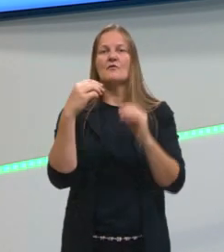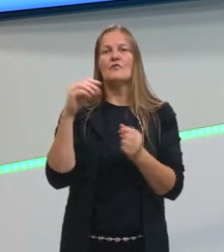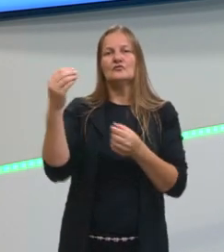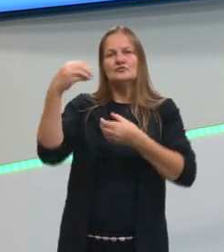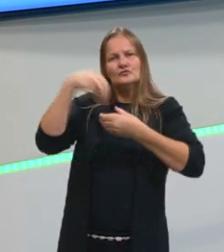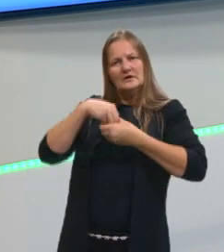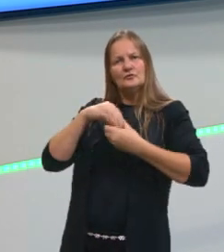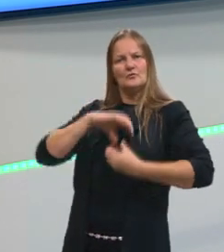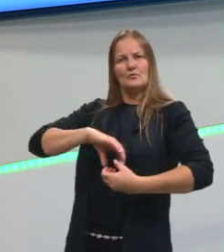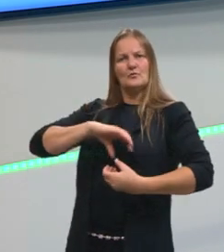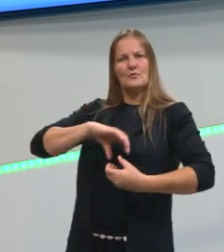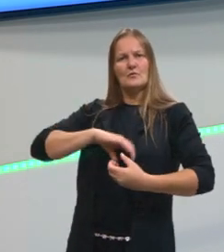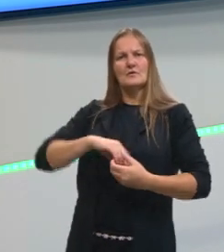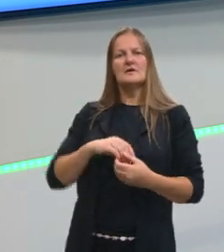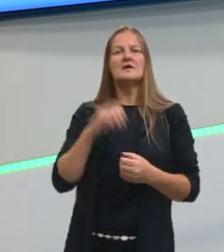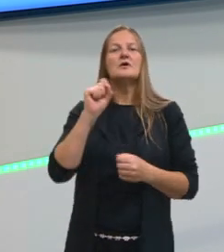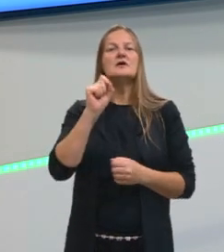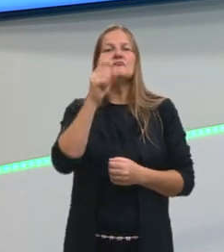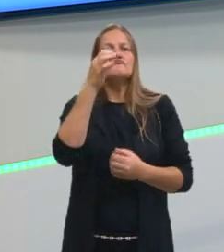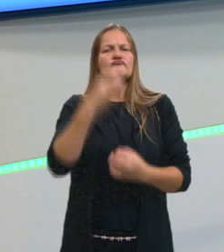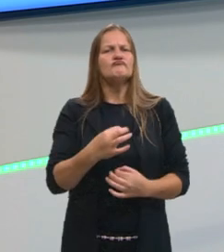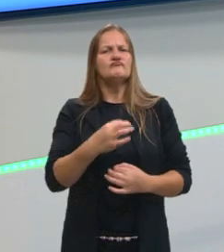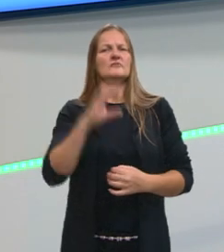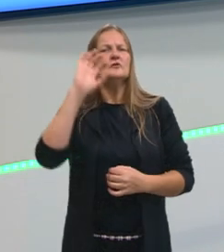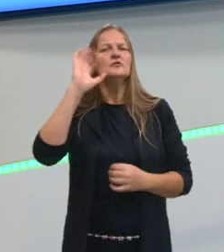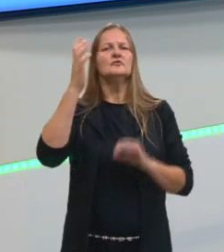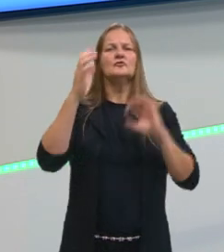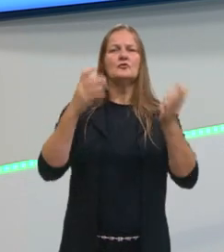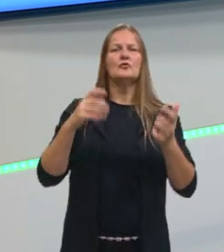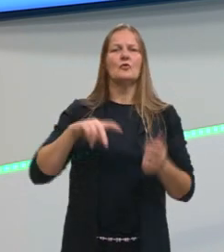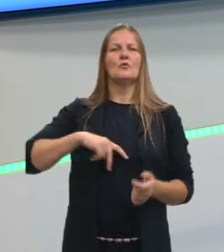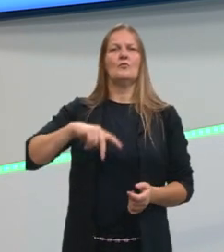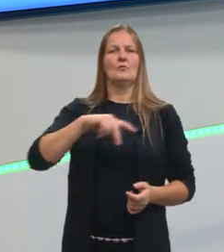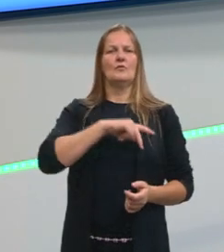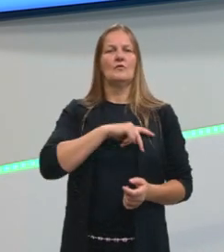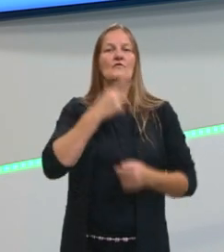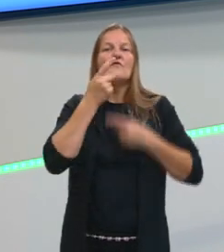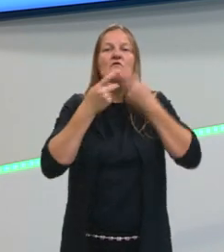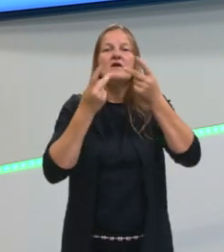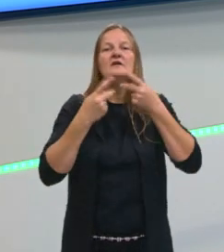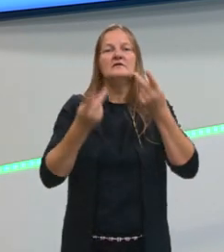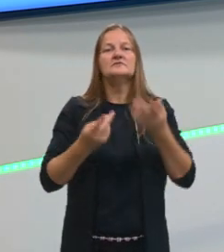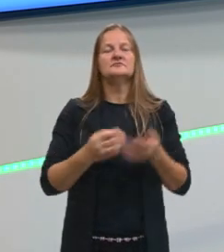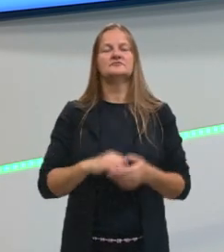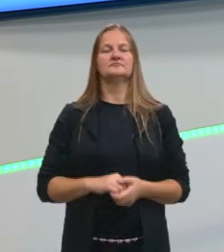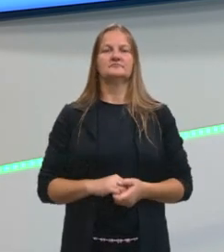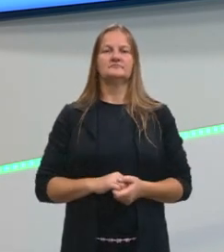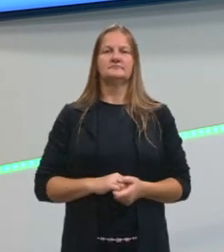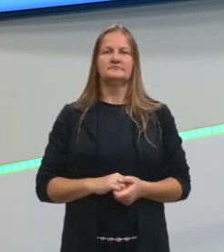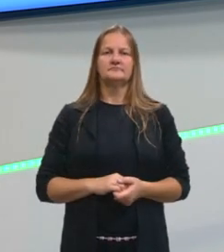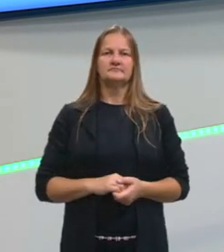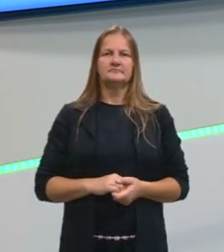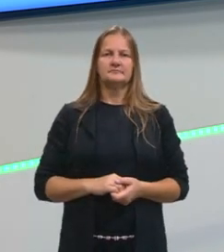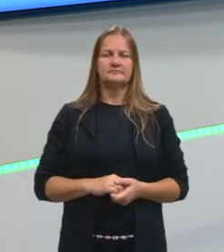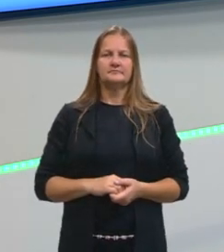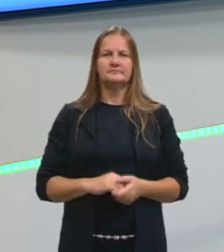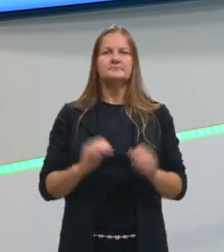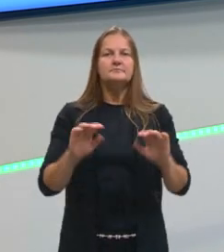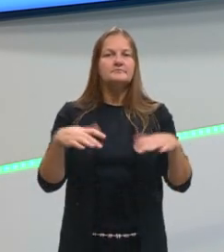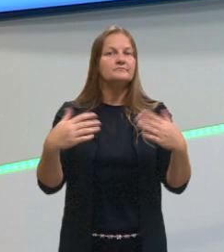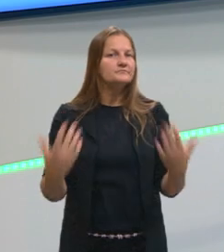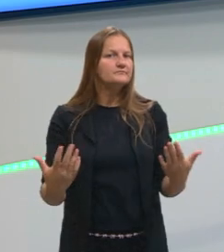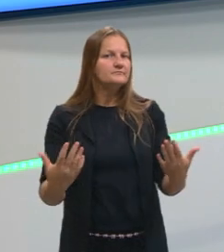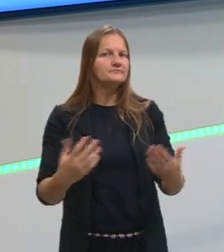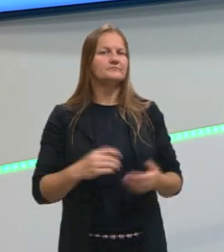ficar incorporada a língua portuguesa Quem determina e Isto será os falantes será o povo bom então